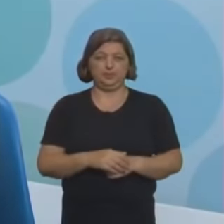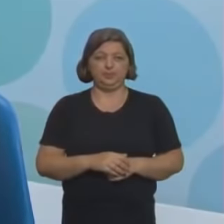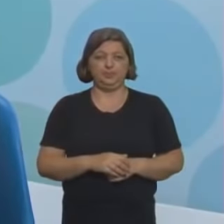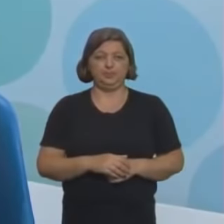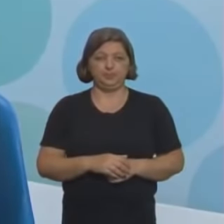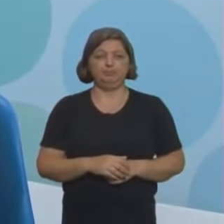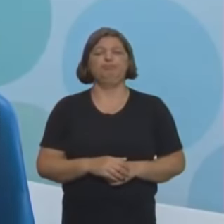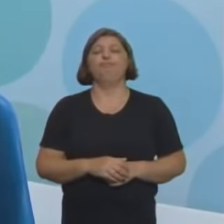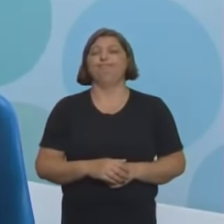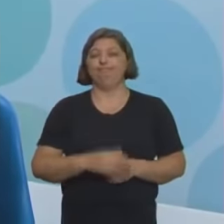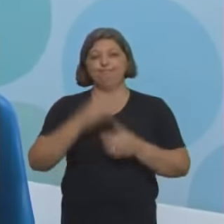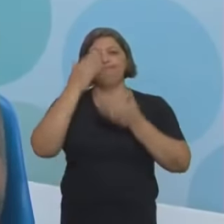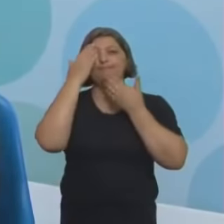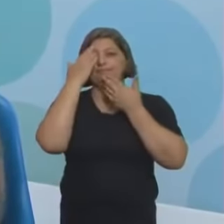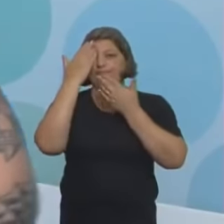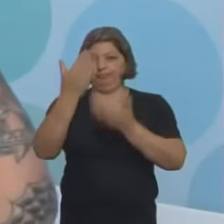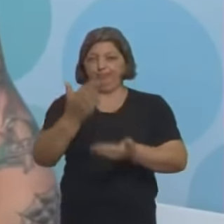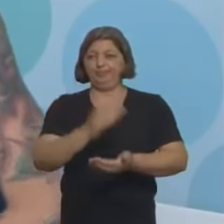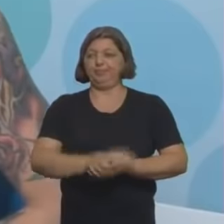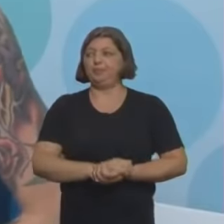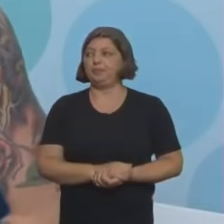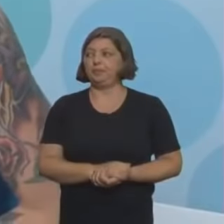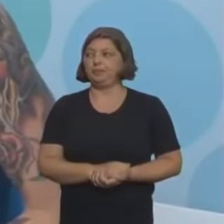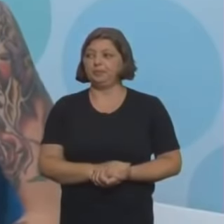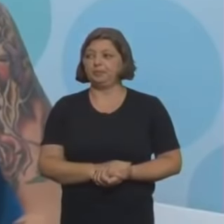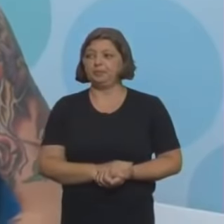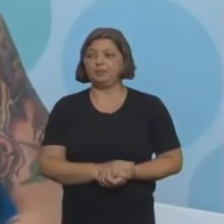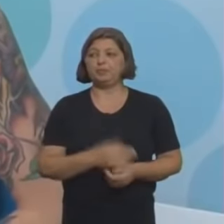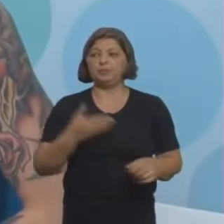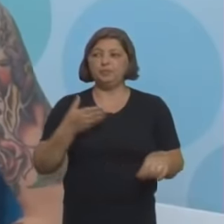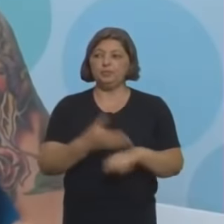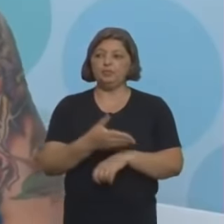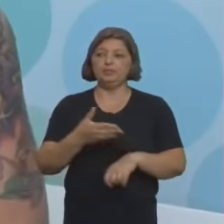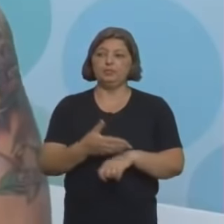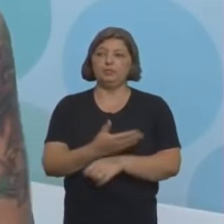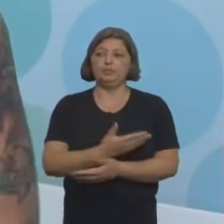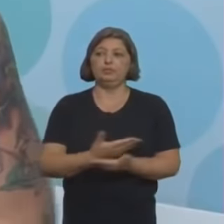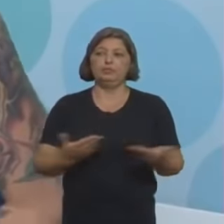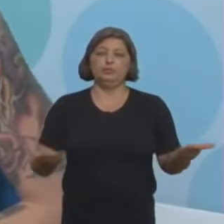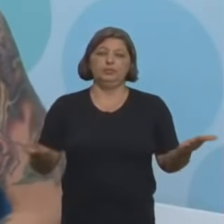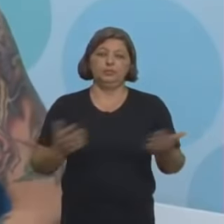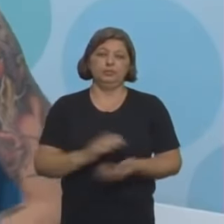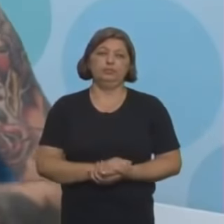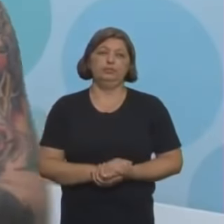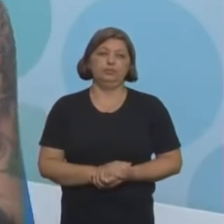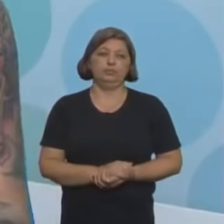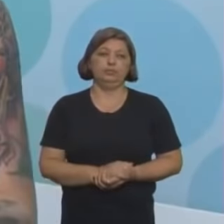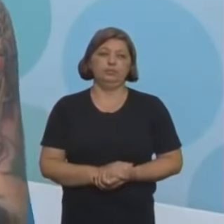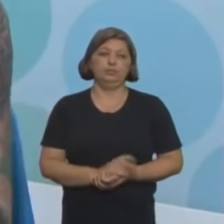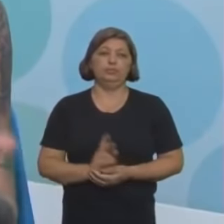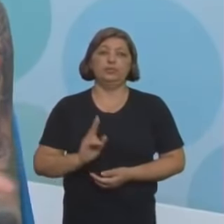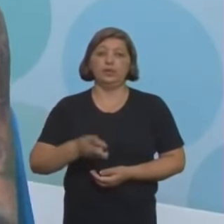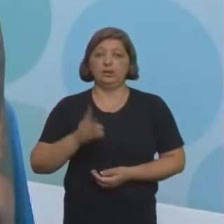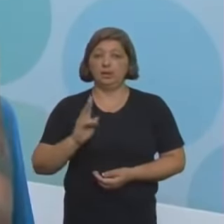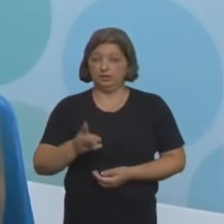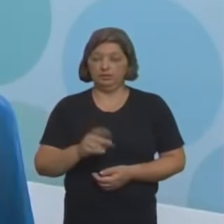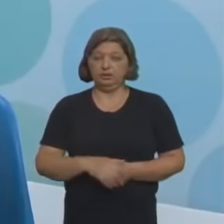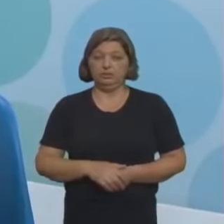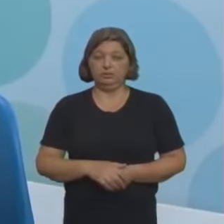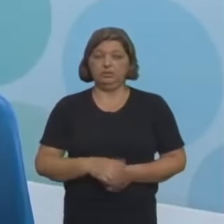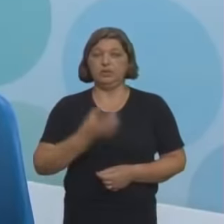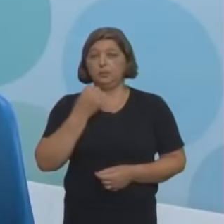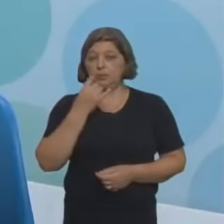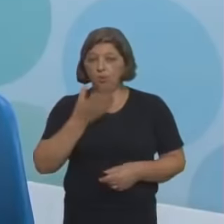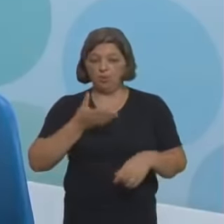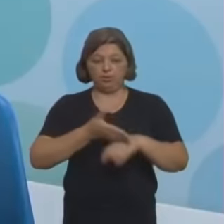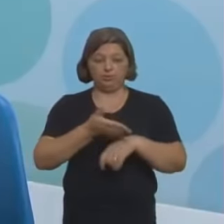Excelente, gente. Muito obrigada pela participação de todos e todas. Sempre, esse momento não acontece se vocês não estão aqui com